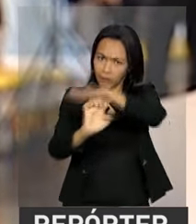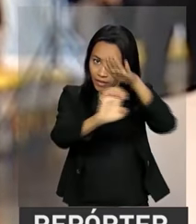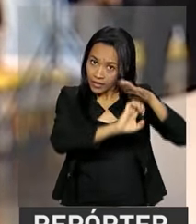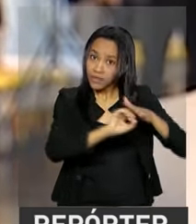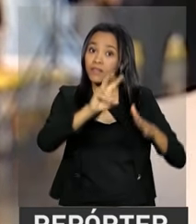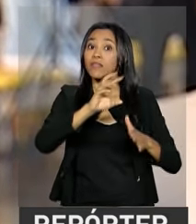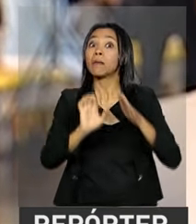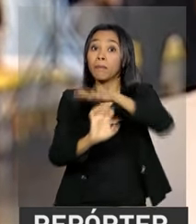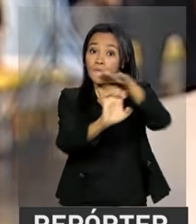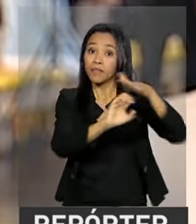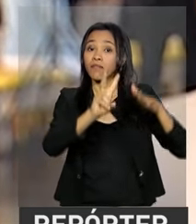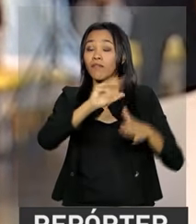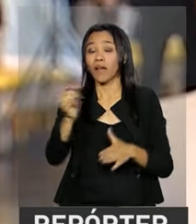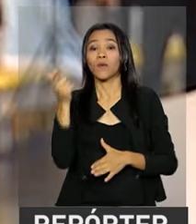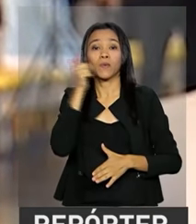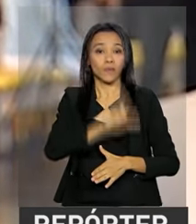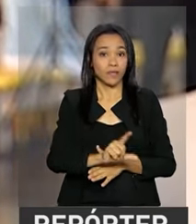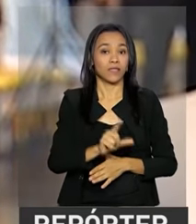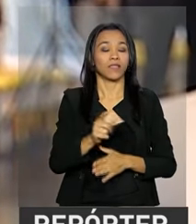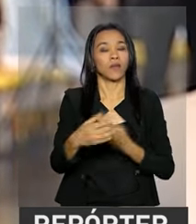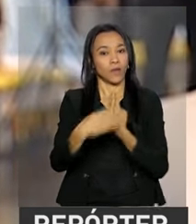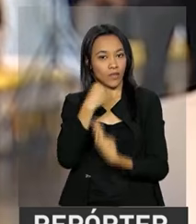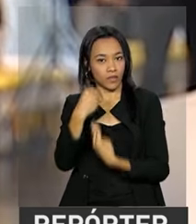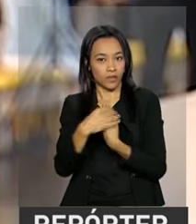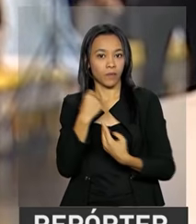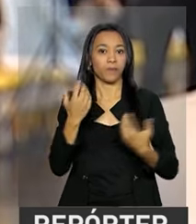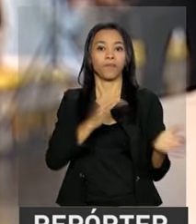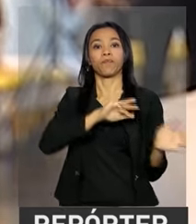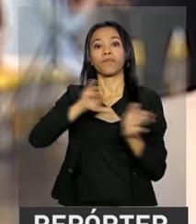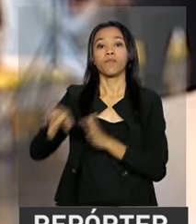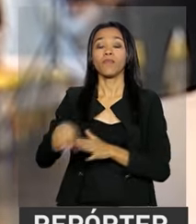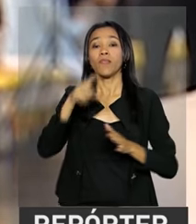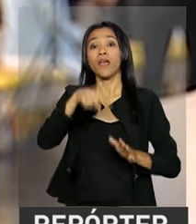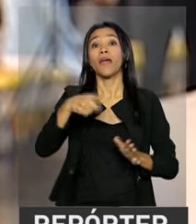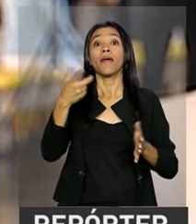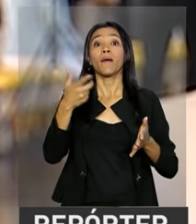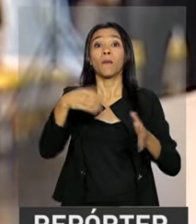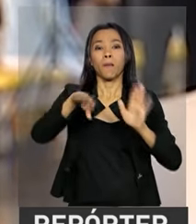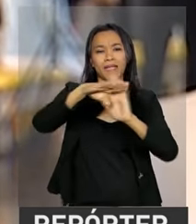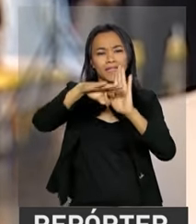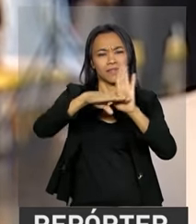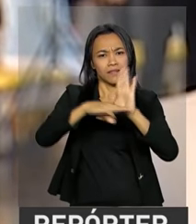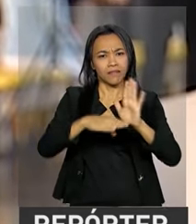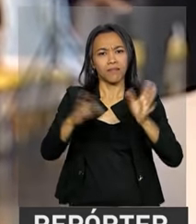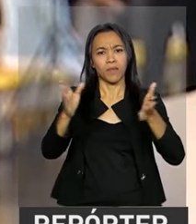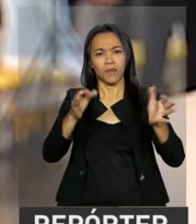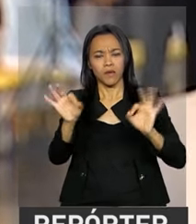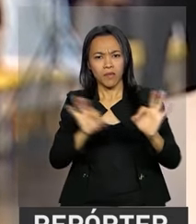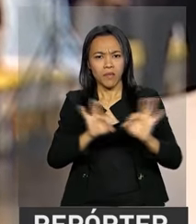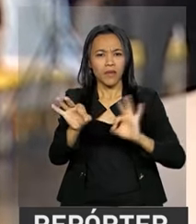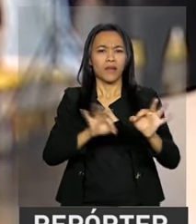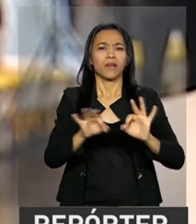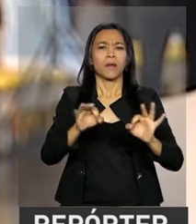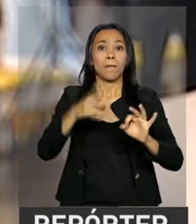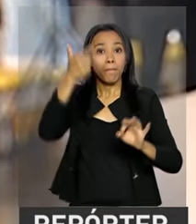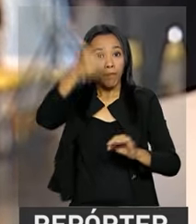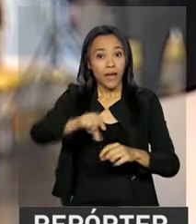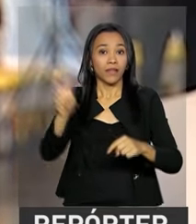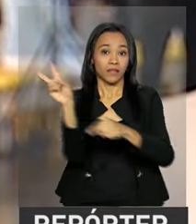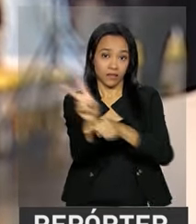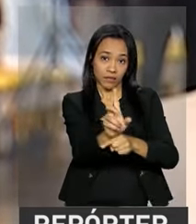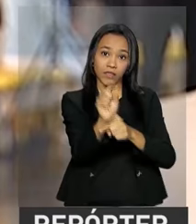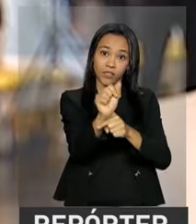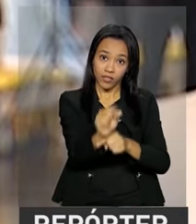2018. O Senhor Empreendedor é a etapa operacional do programa Empreender Mais Simples, Menos Burocracia, Mais Crédito.